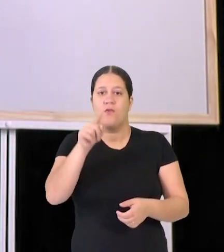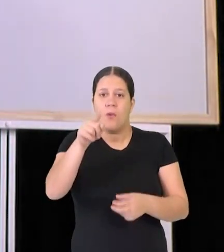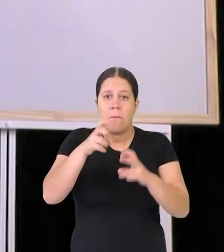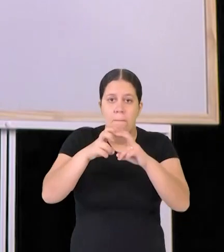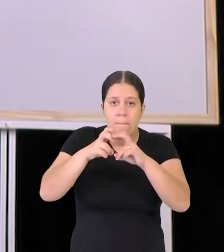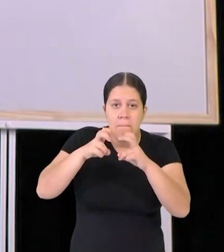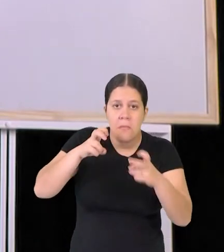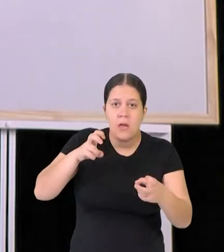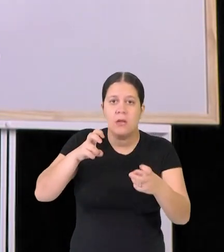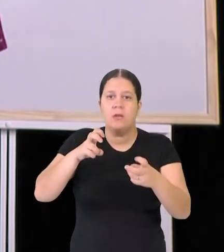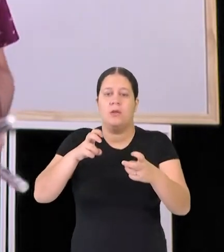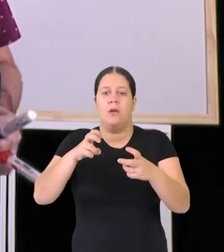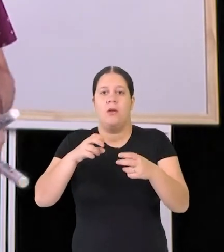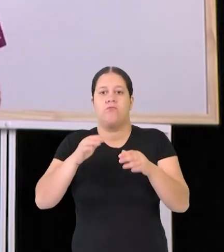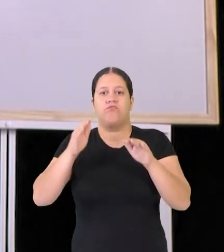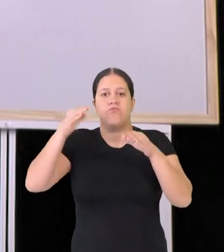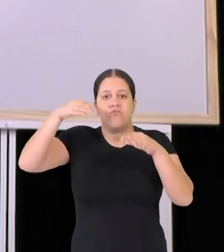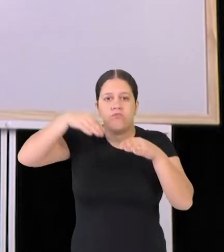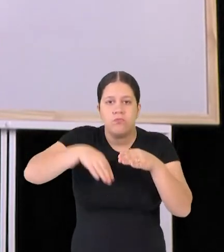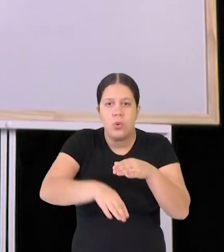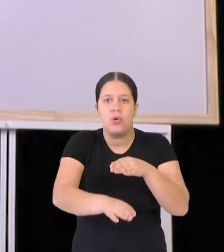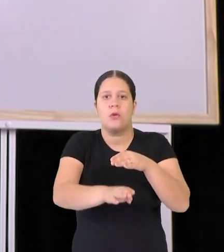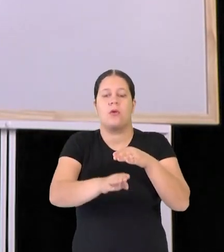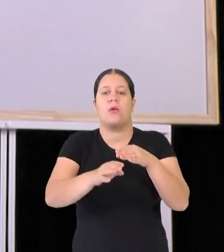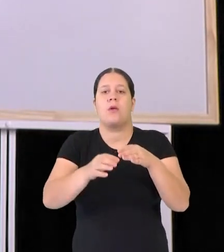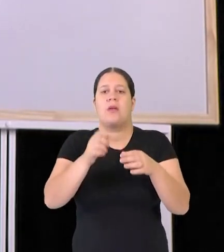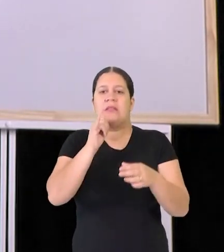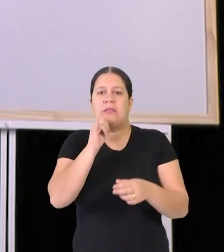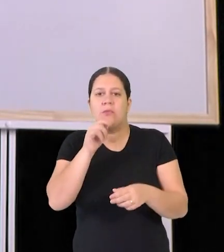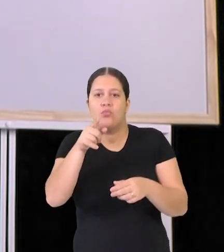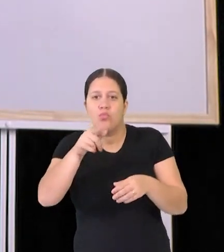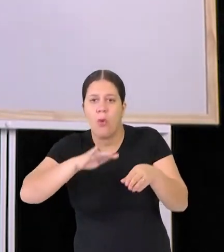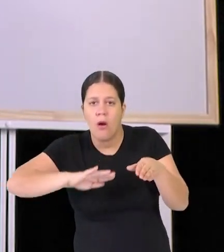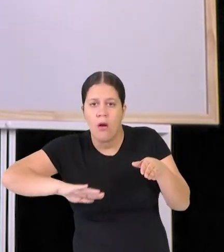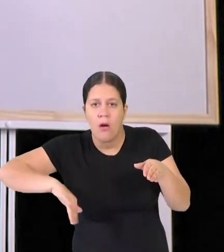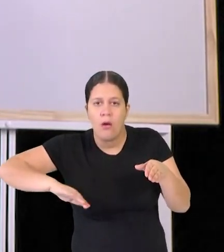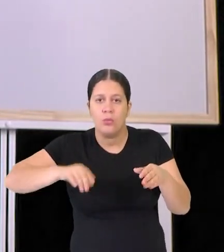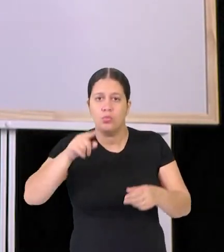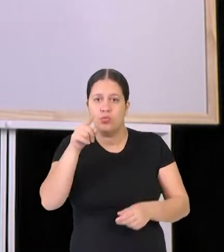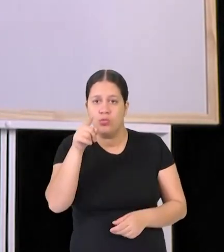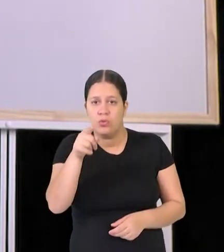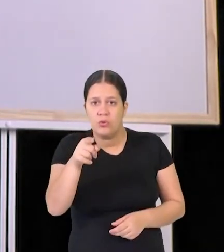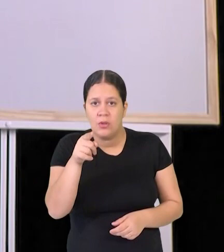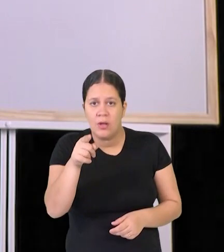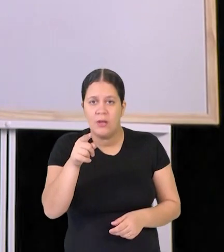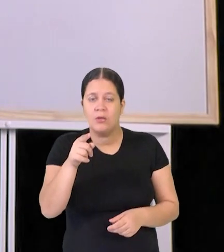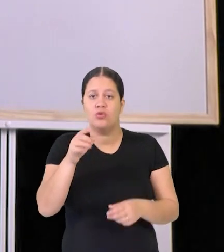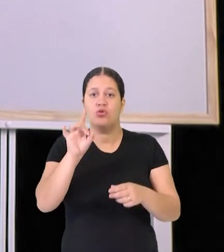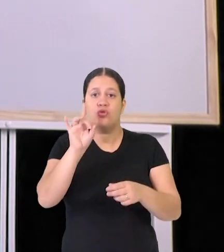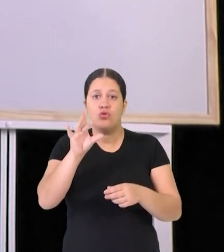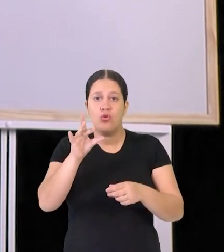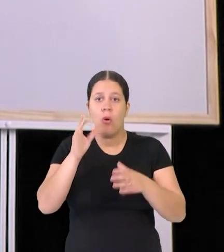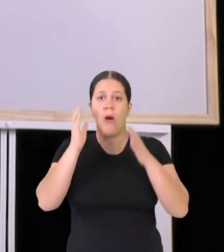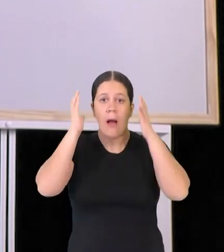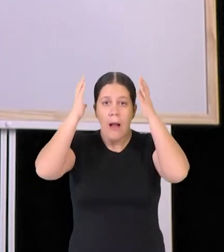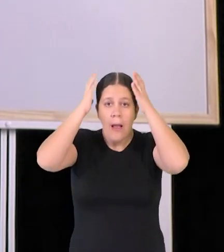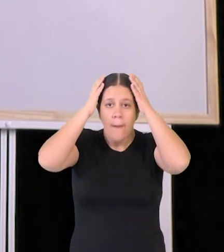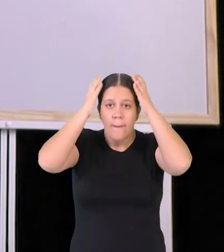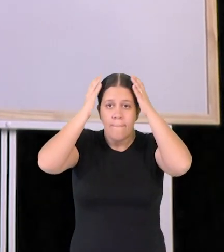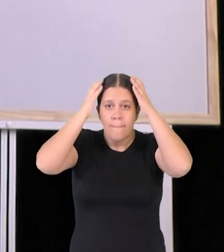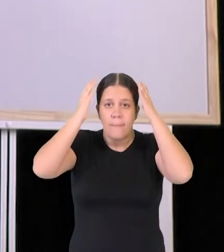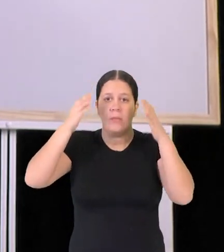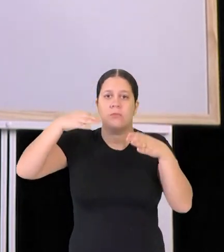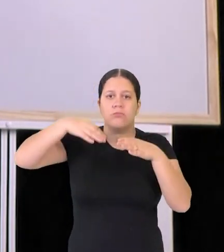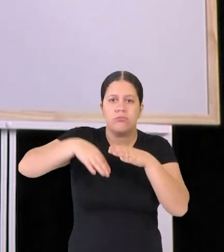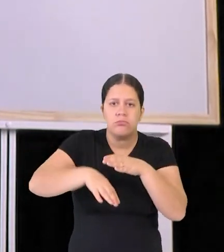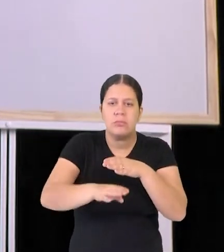piscina. Quando tu vai fazer um mergulho na piscina, por exemplo, tu, quando coloca só a cabeça dentro da água, tu não